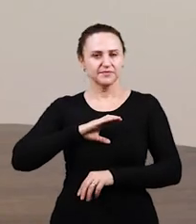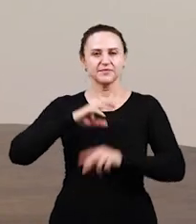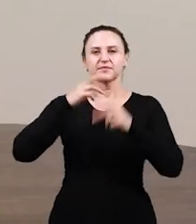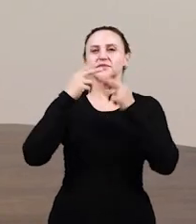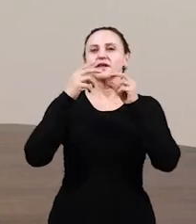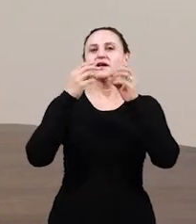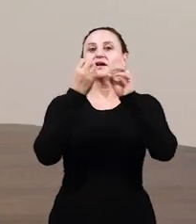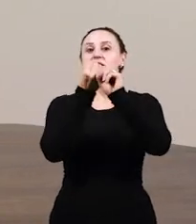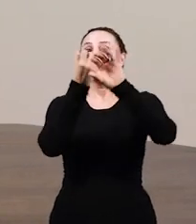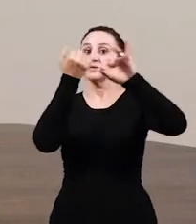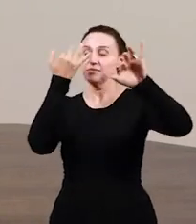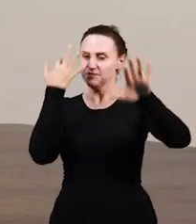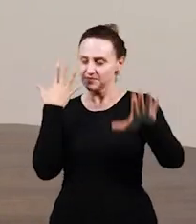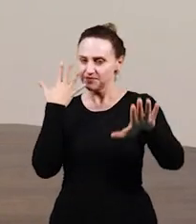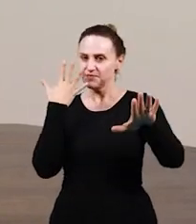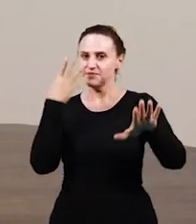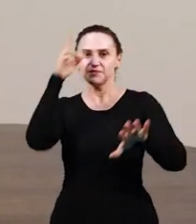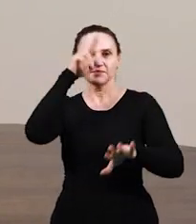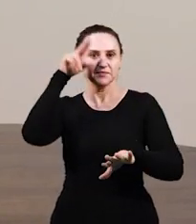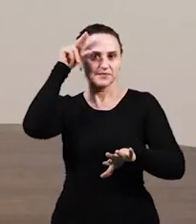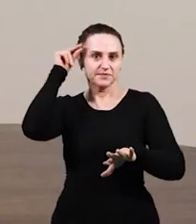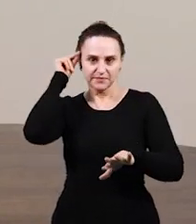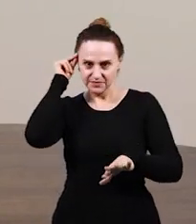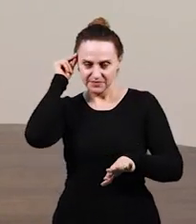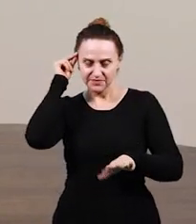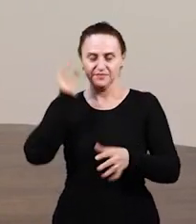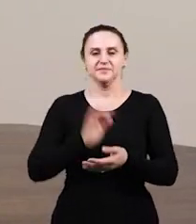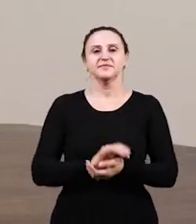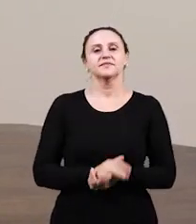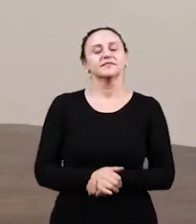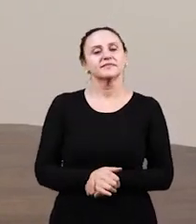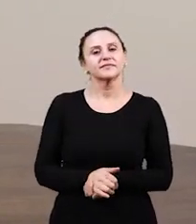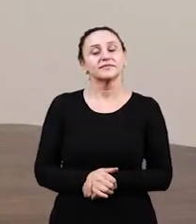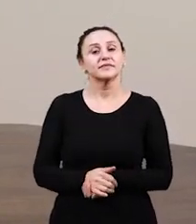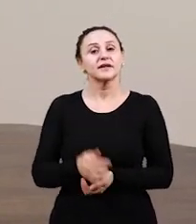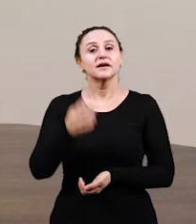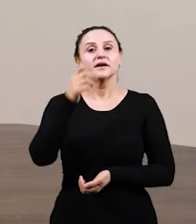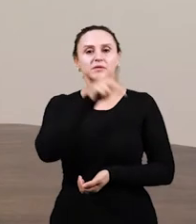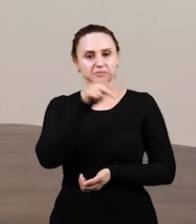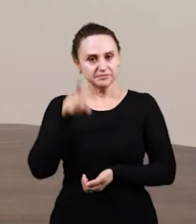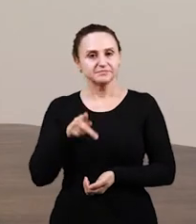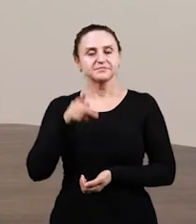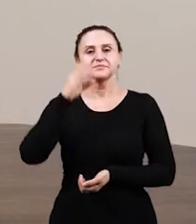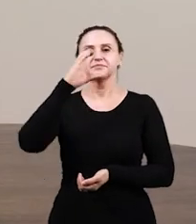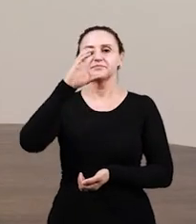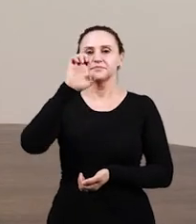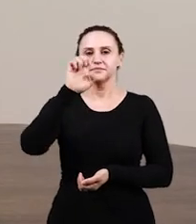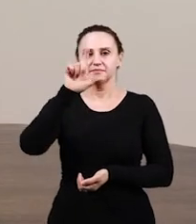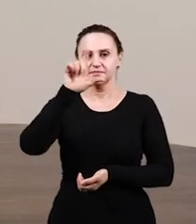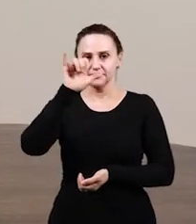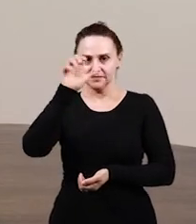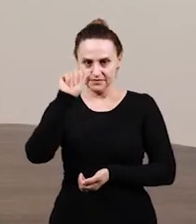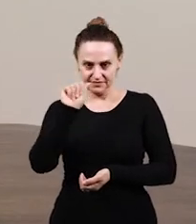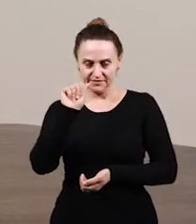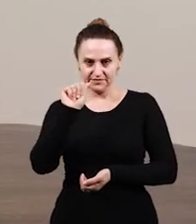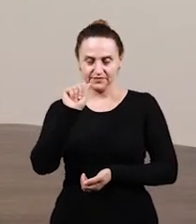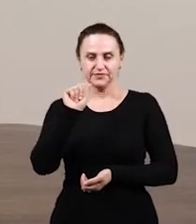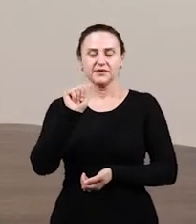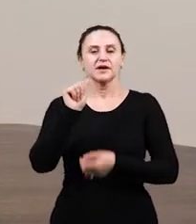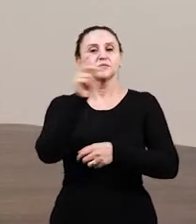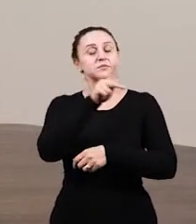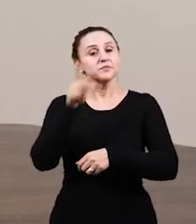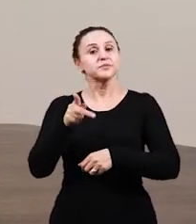modalidade a distância da Universidade Estadual do centro-oeste do Paraná Unicentro eu sou a professora Célia e atua como